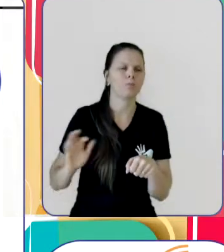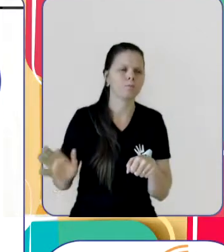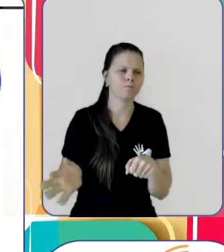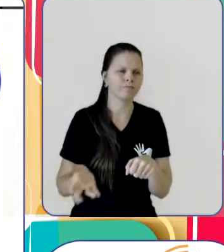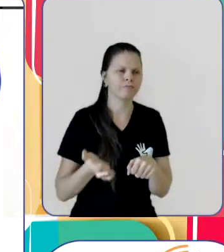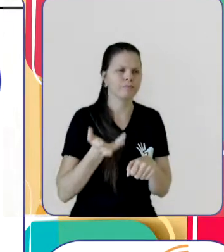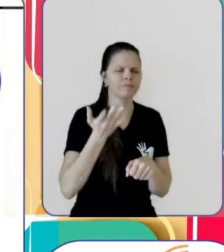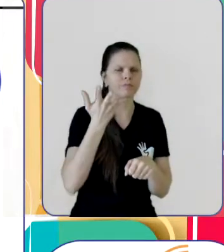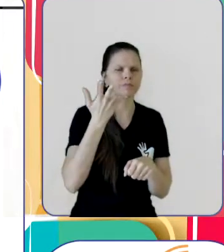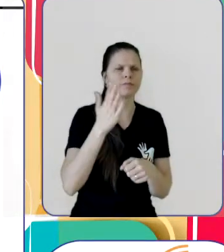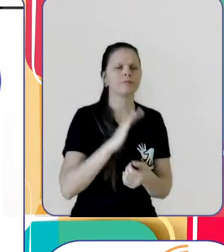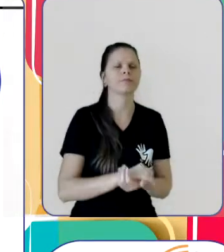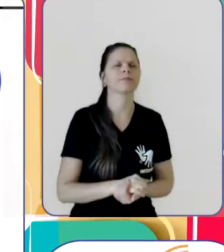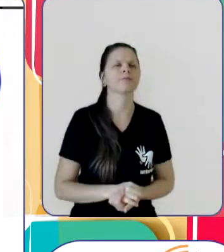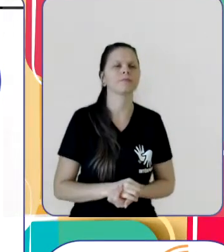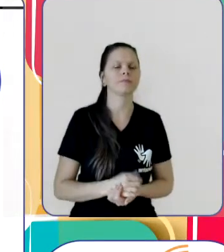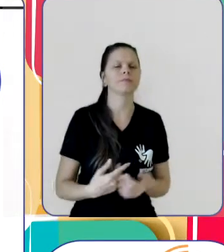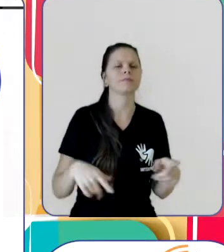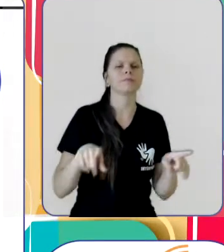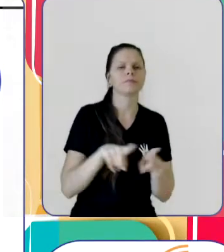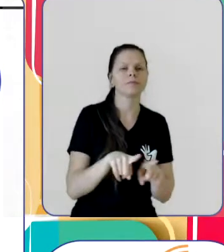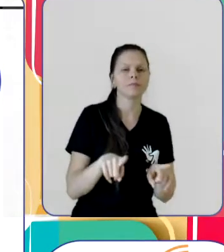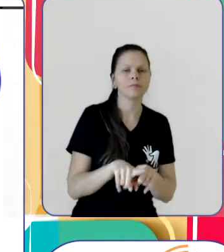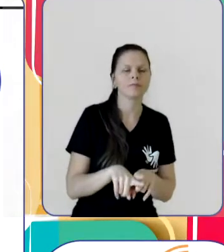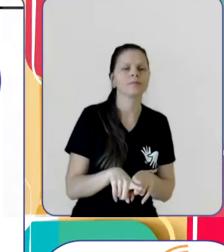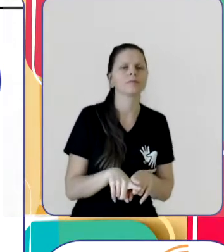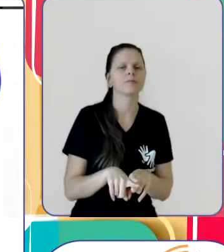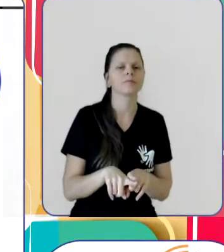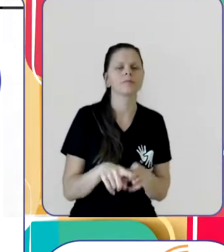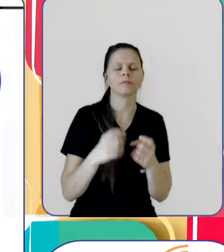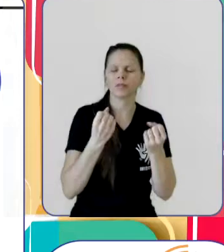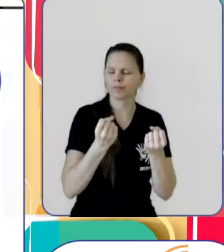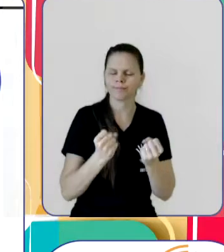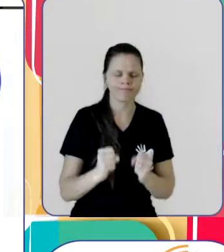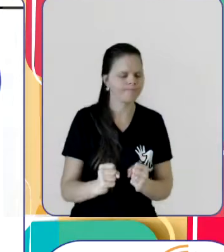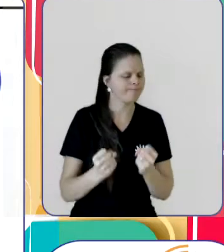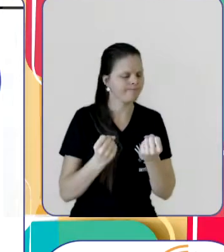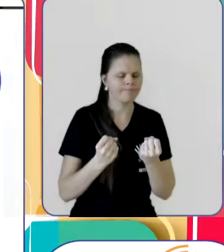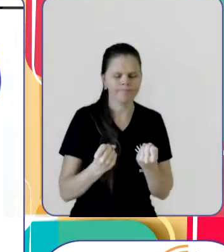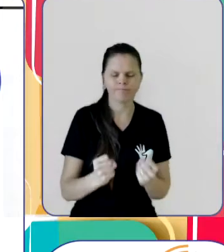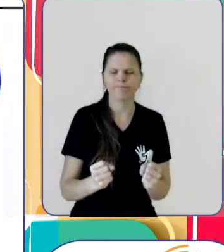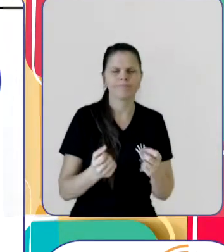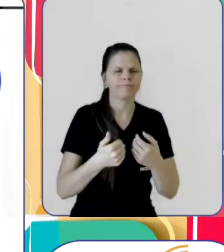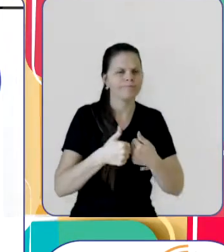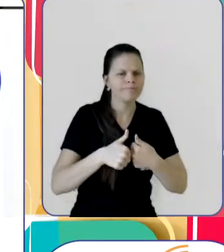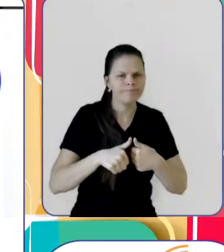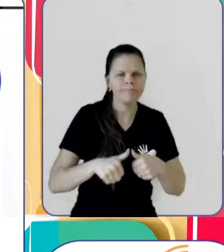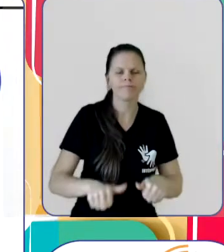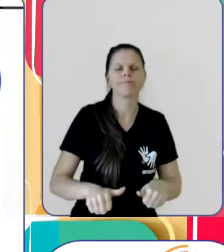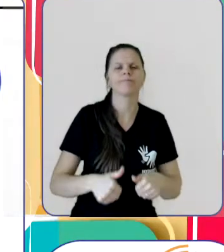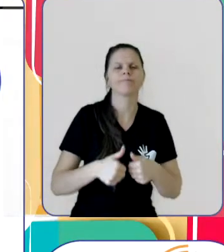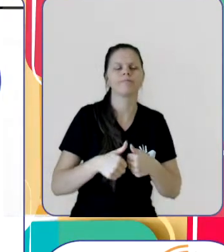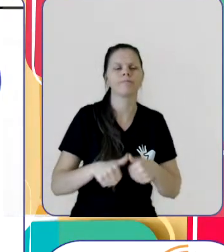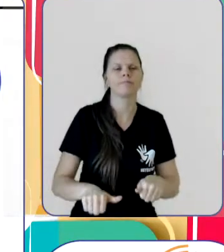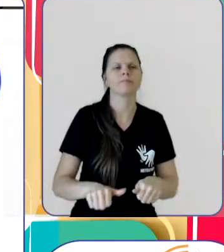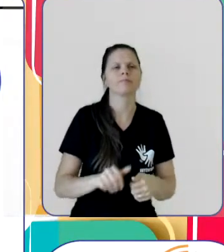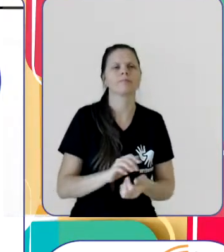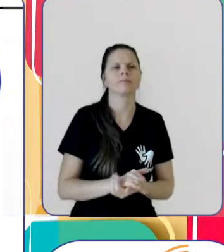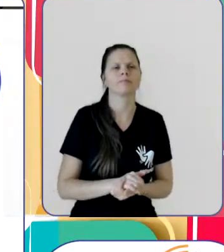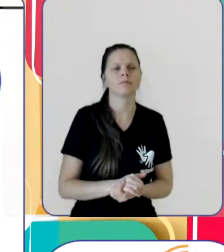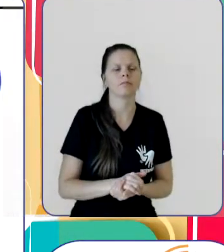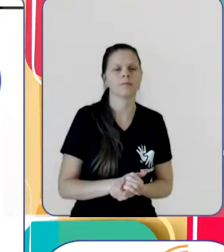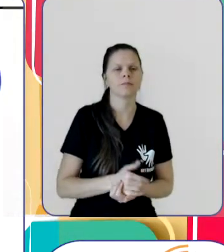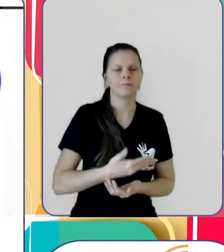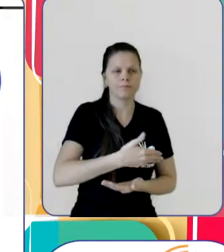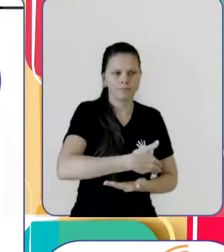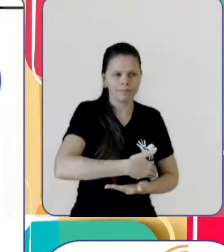assim espantosa, e também não poder, né, as pessoas poderem ficarem tanto tempo, né, essas